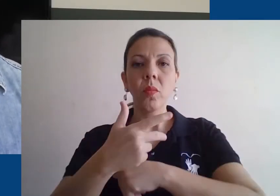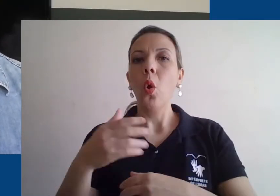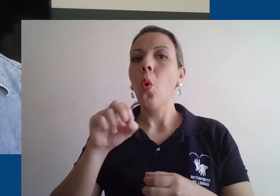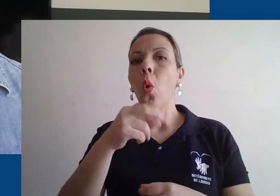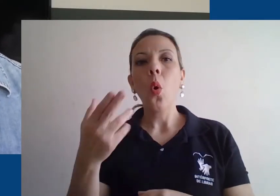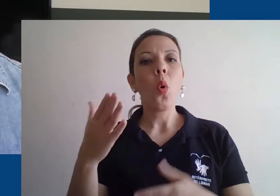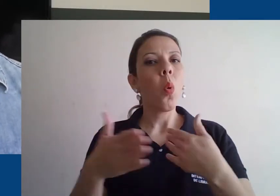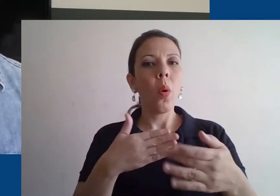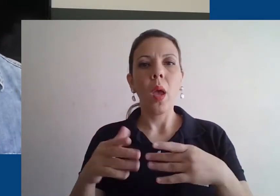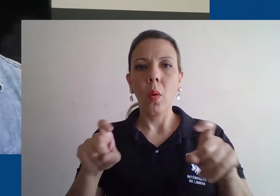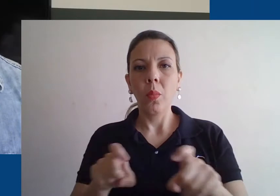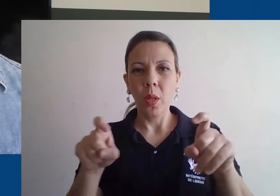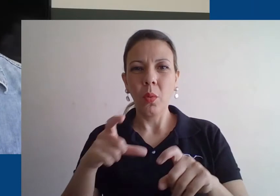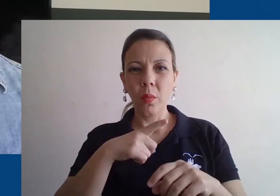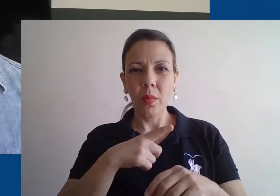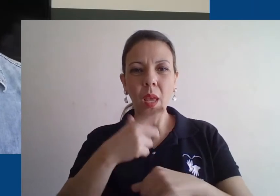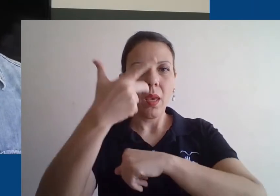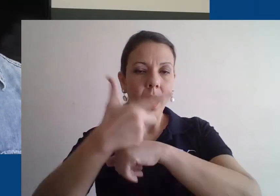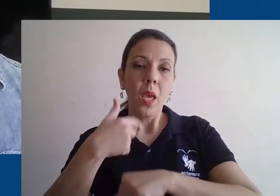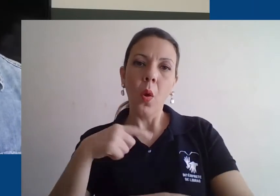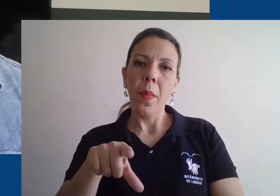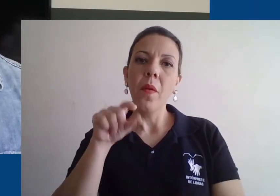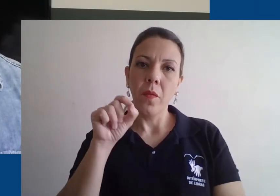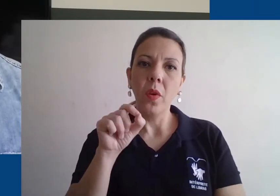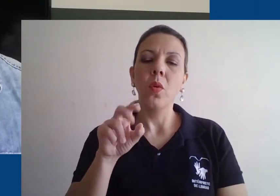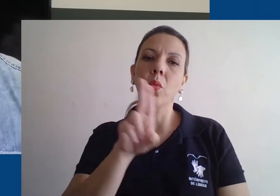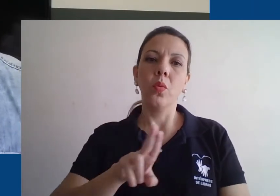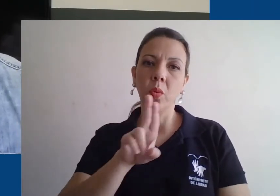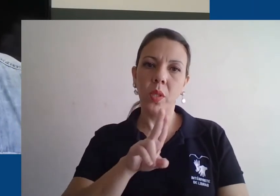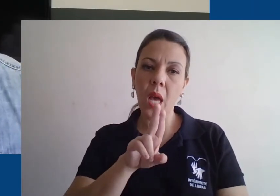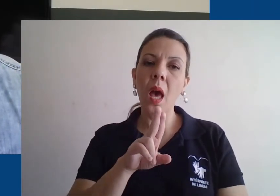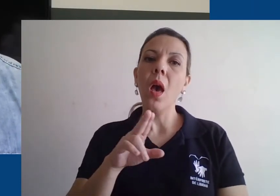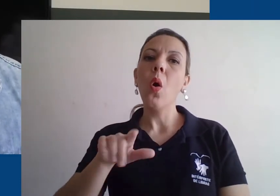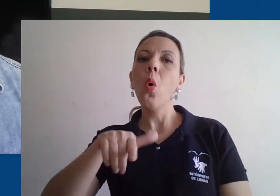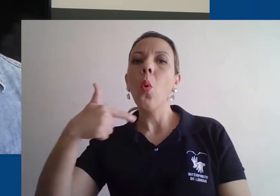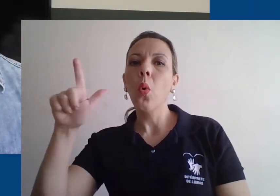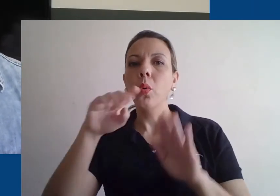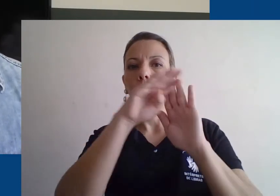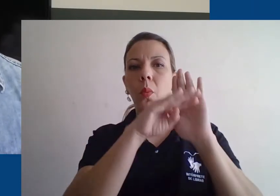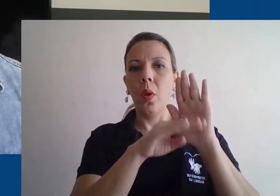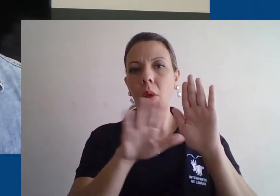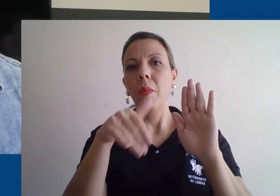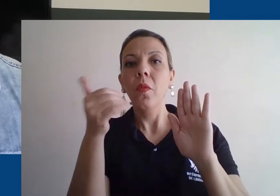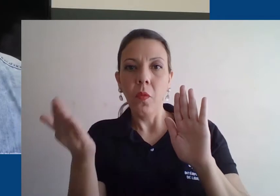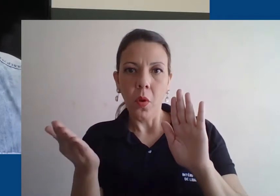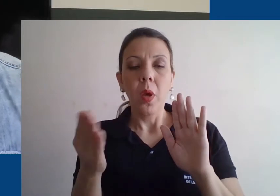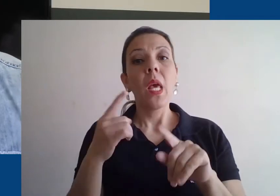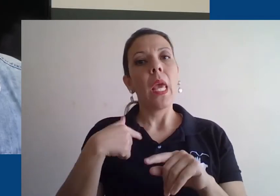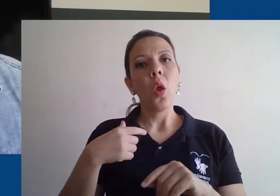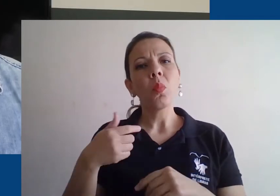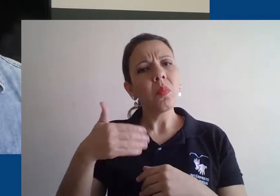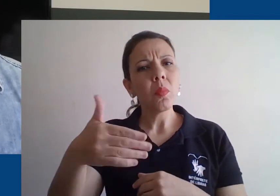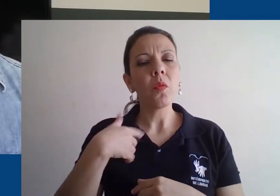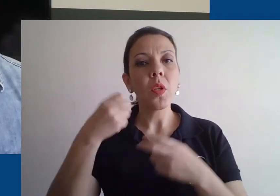câmera no computador, eu prefiro fazer isso utilizando programas externos. Então eu vou abordar isso quando eu estiver falando da gravação de